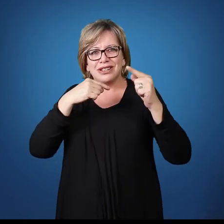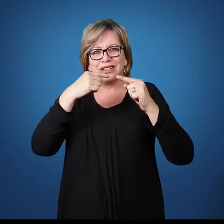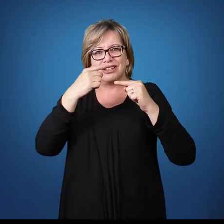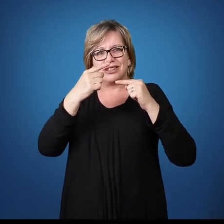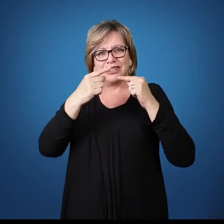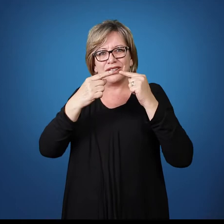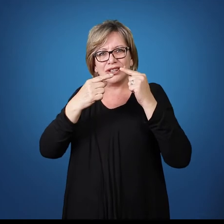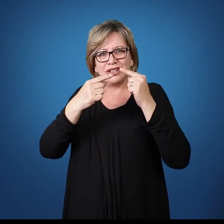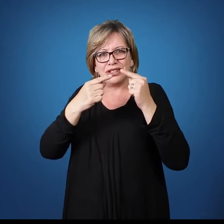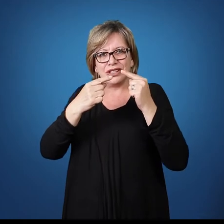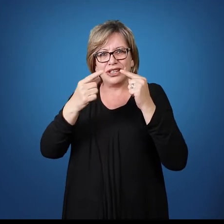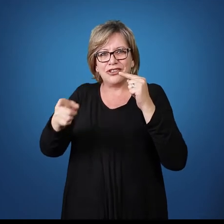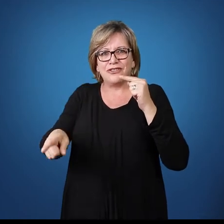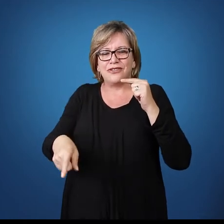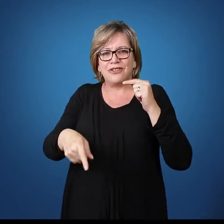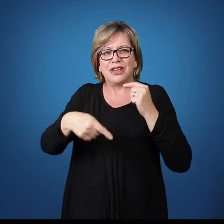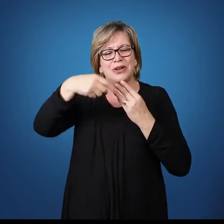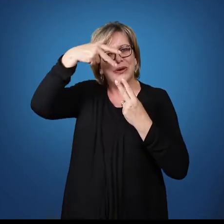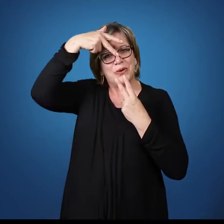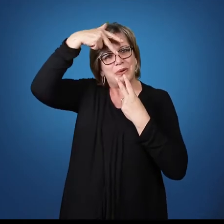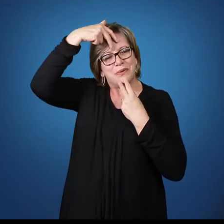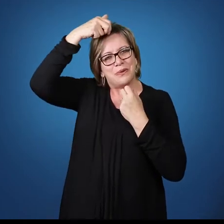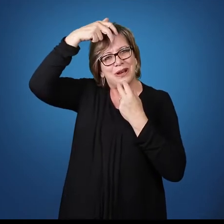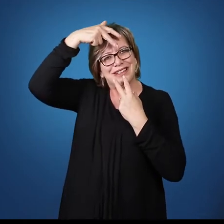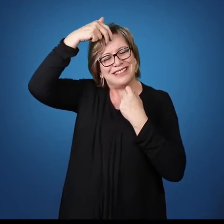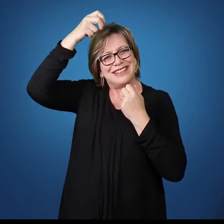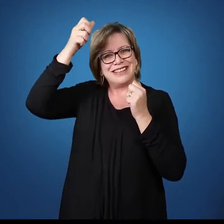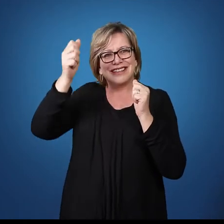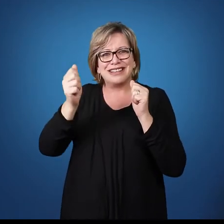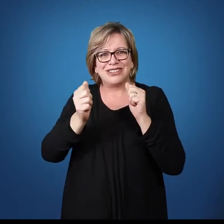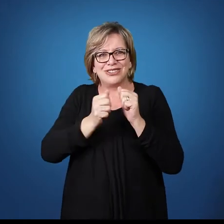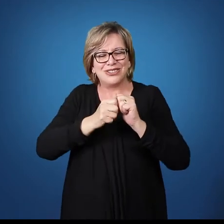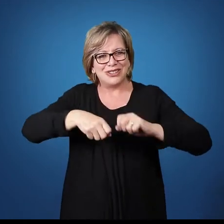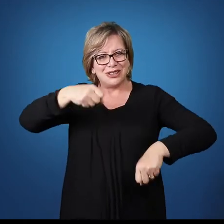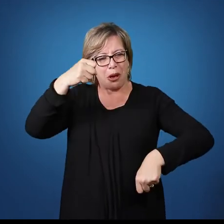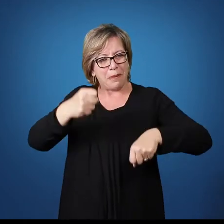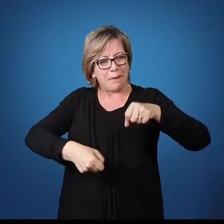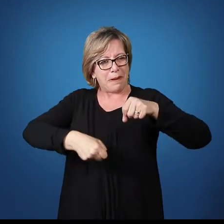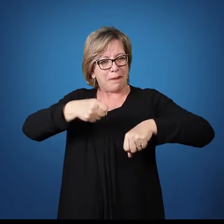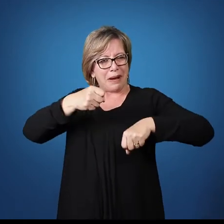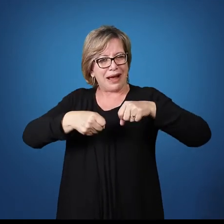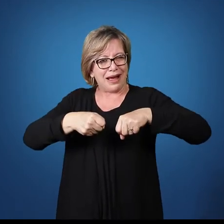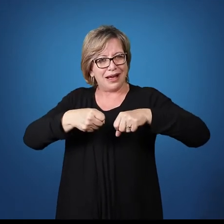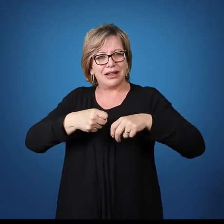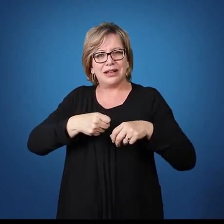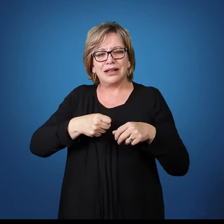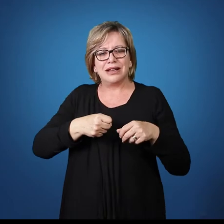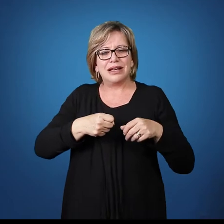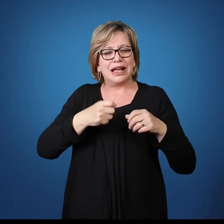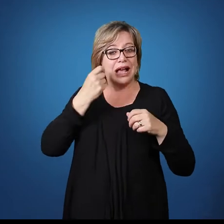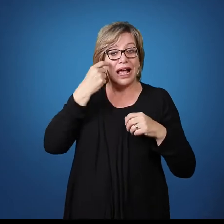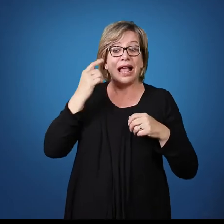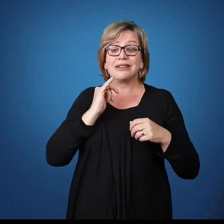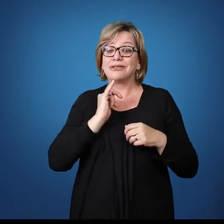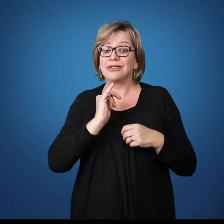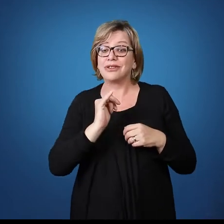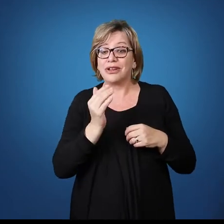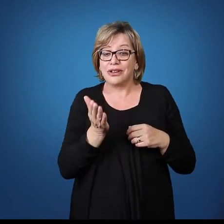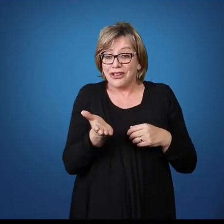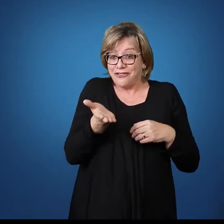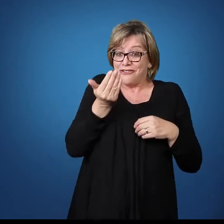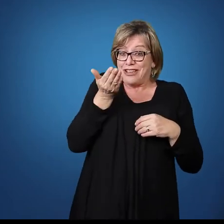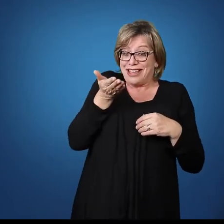Veio o bode com o seu trombone. O gato falou: